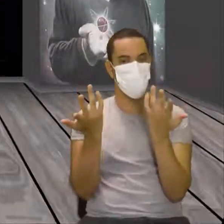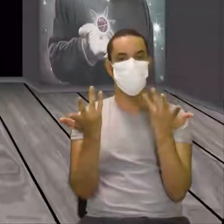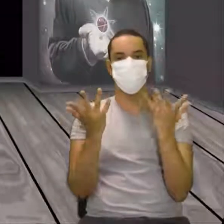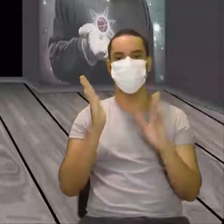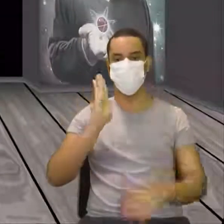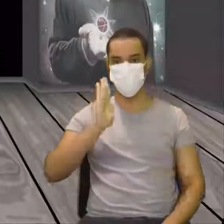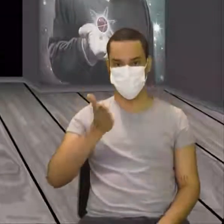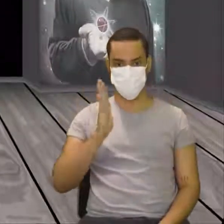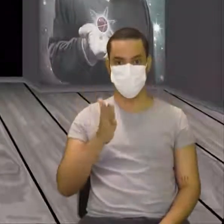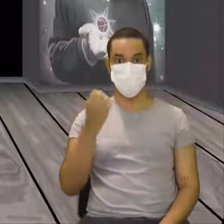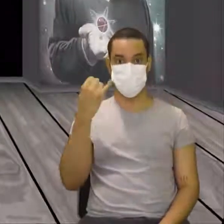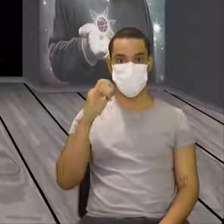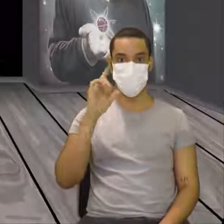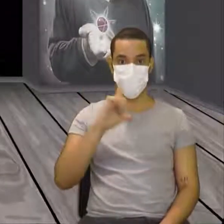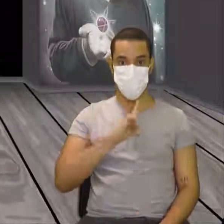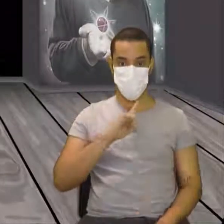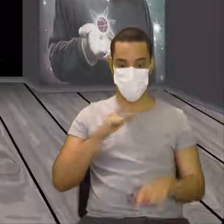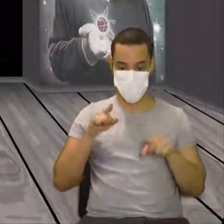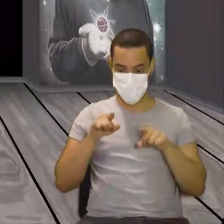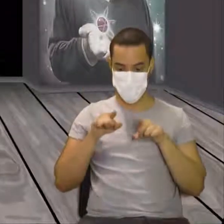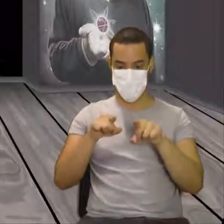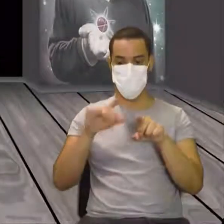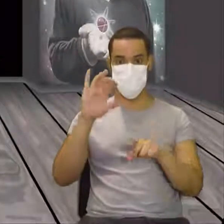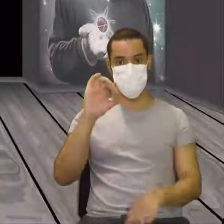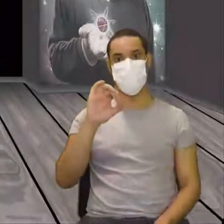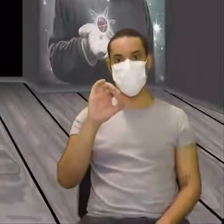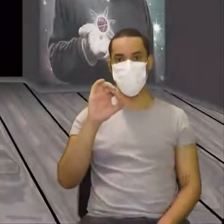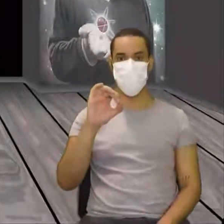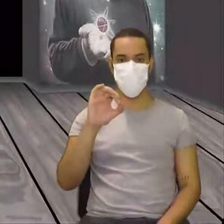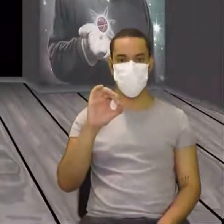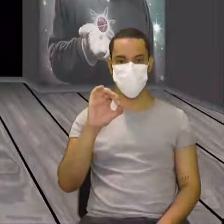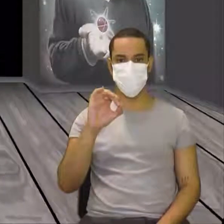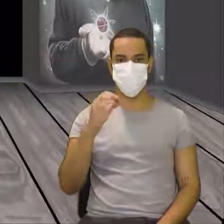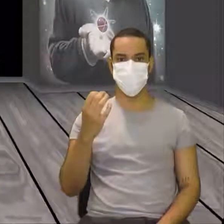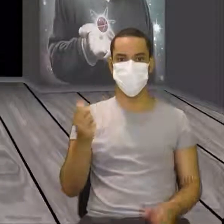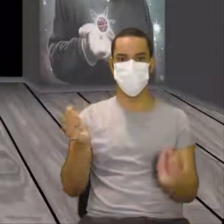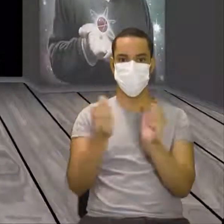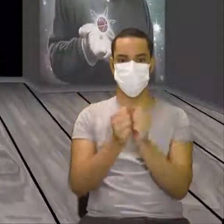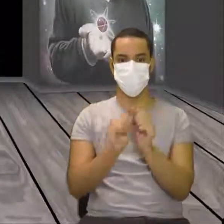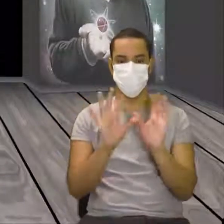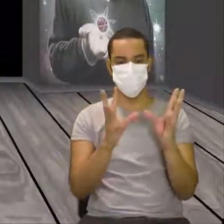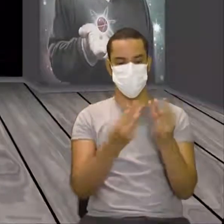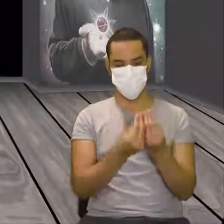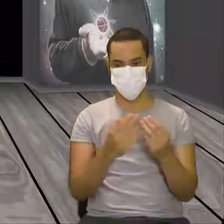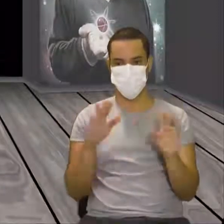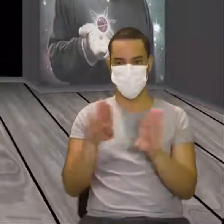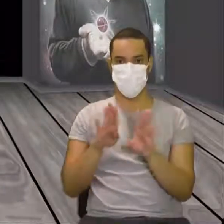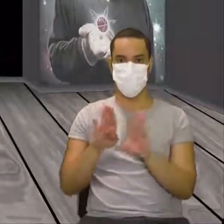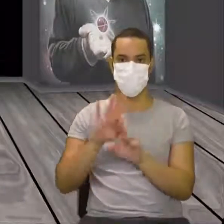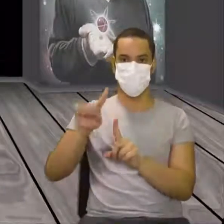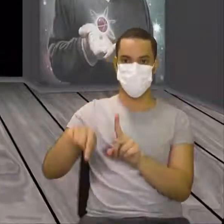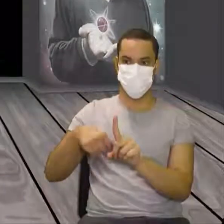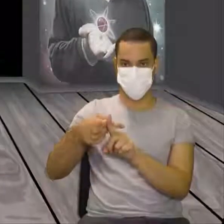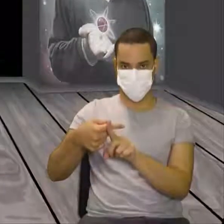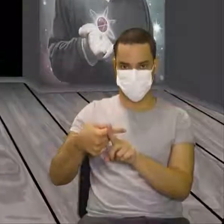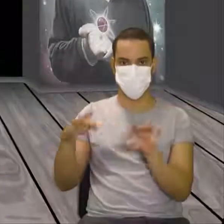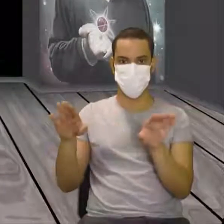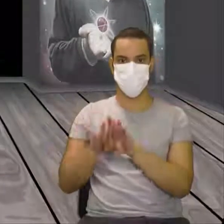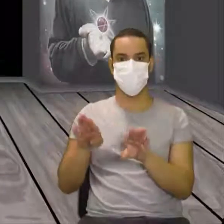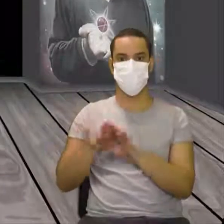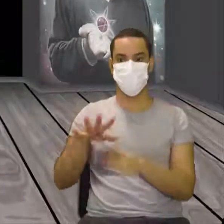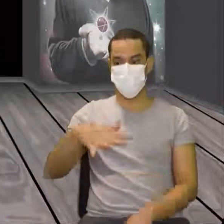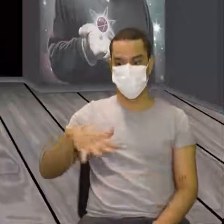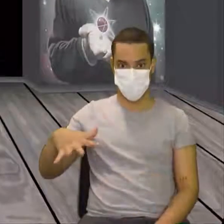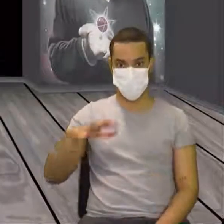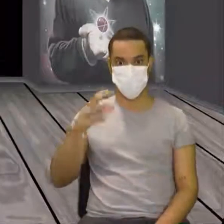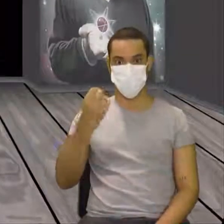bom? Se for o mesmo sentido, zero grau, formado entre a velocidade da partícula e o nosso